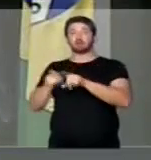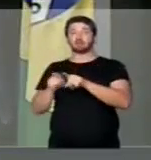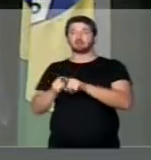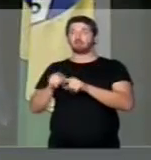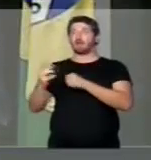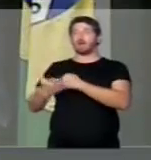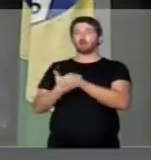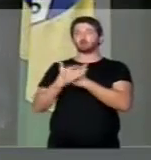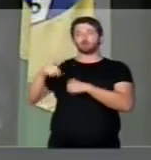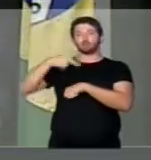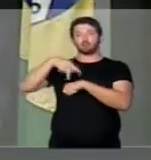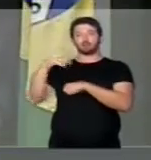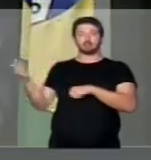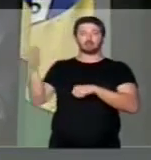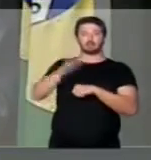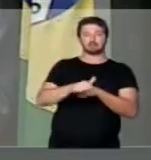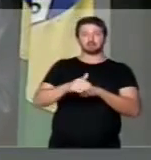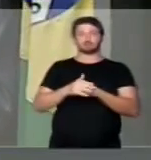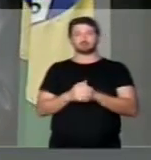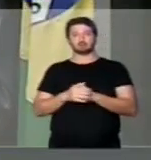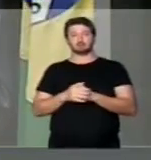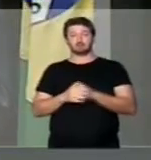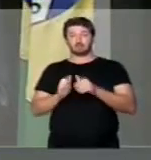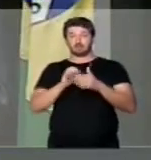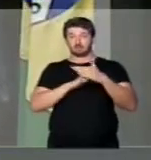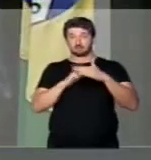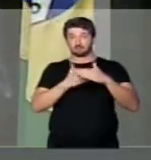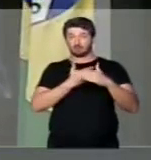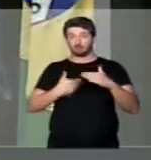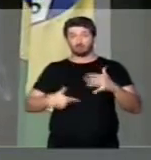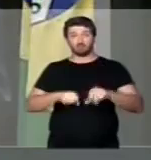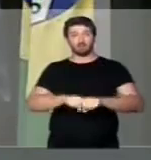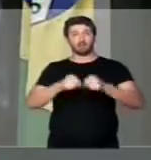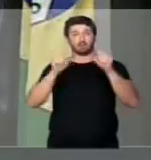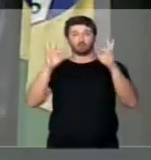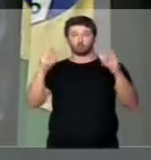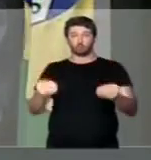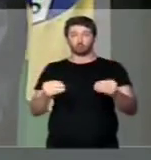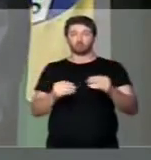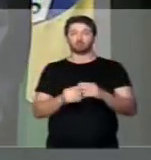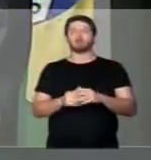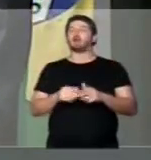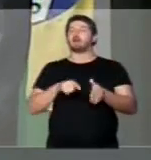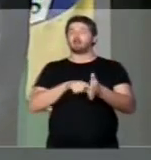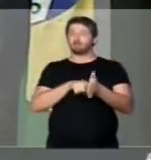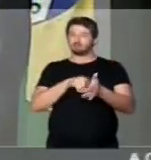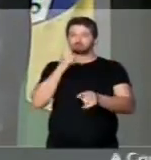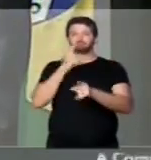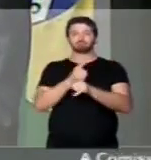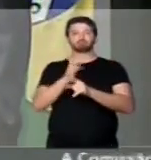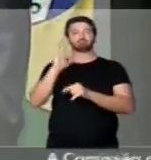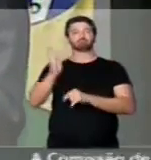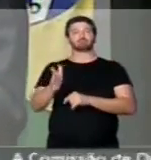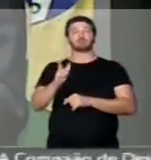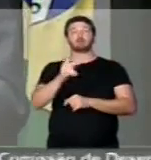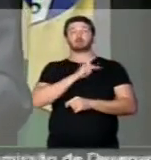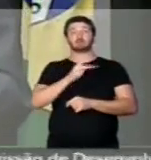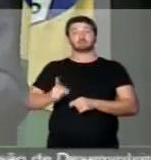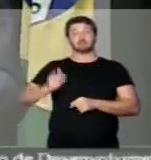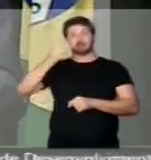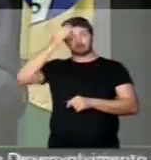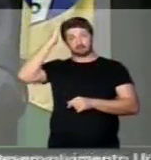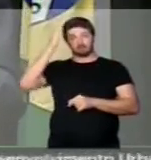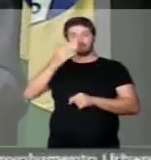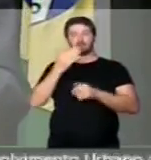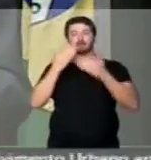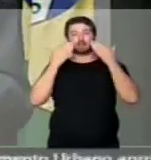agir. Nossas estatais estão quebradas, como bem diagnosticou o presidente Temer em